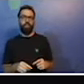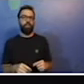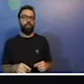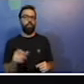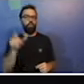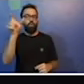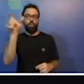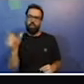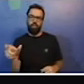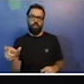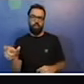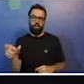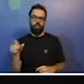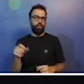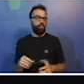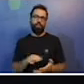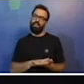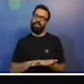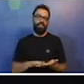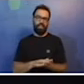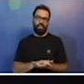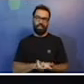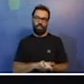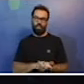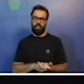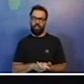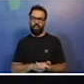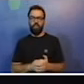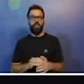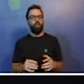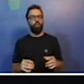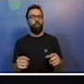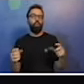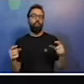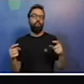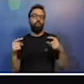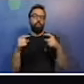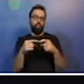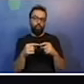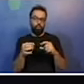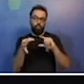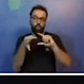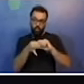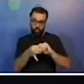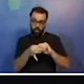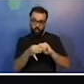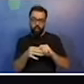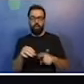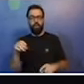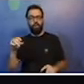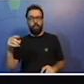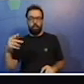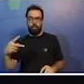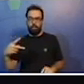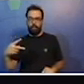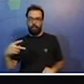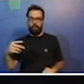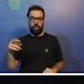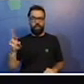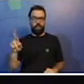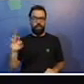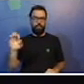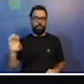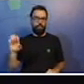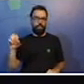ele concorda com o predicativo, que é aquele agente qualificante. Então, vamos lá. É 1 hora. São